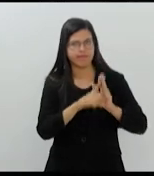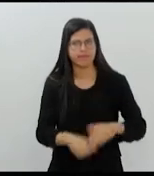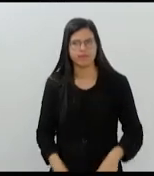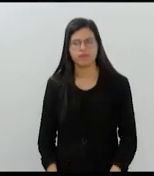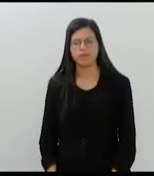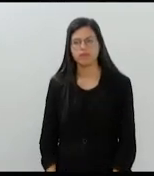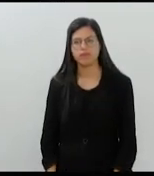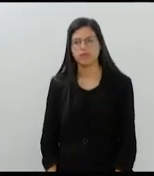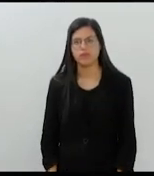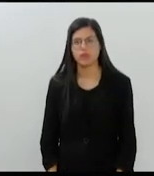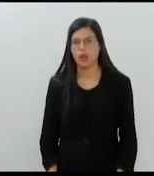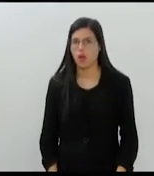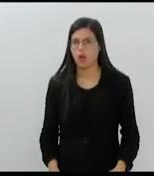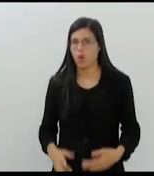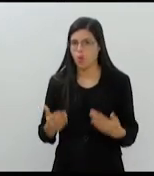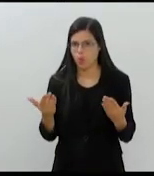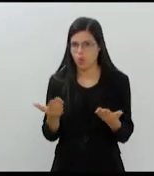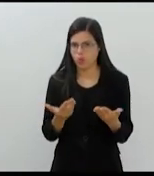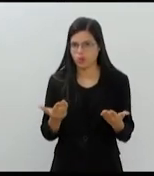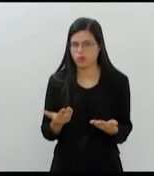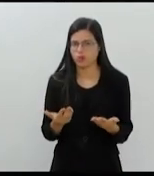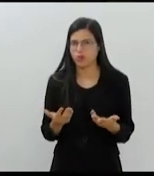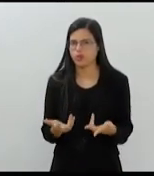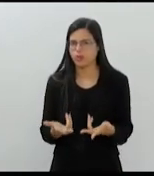E somente hoje verifiquei